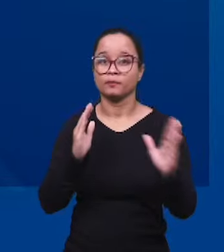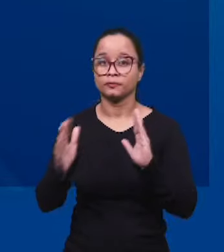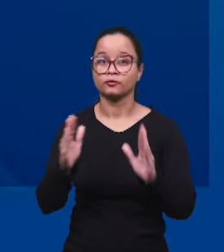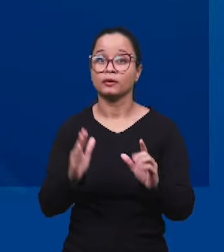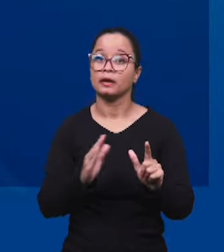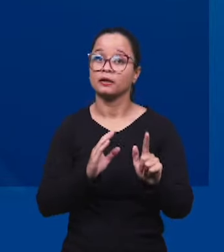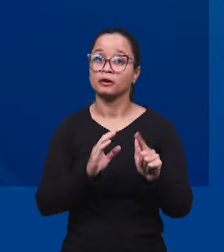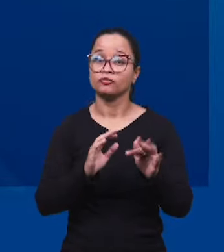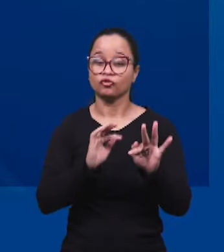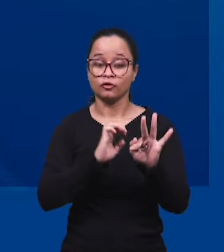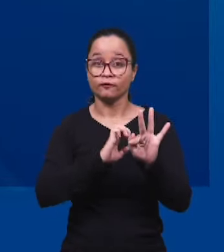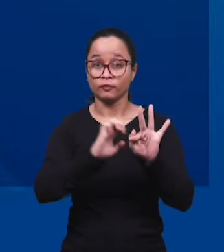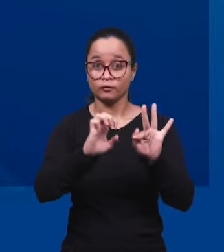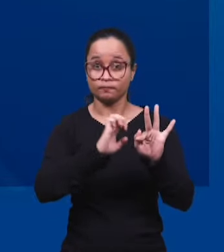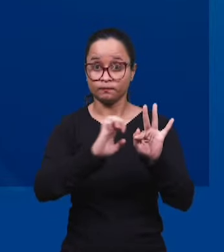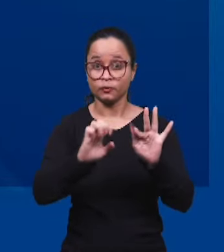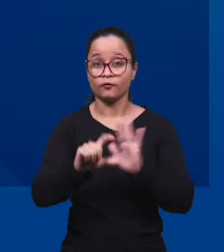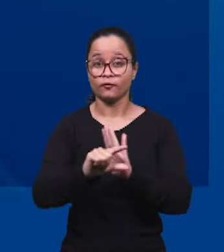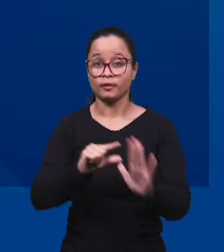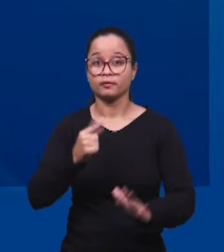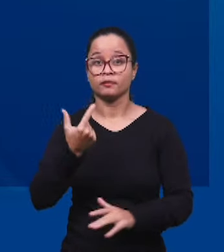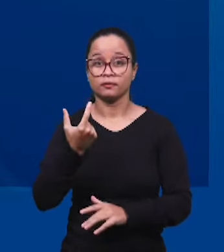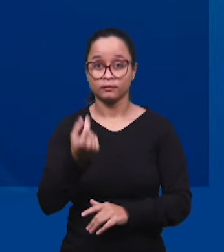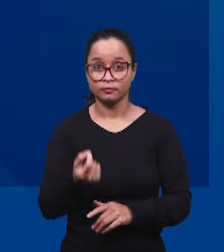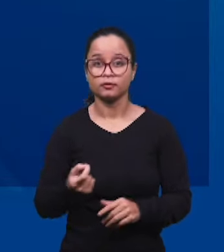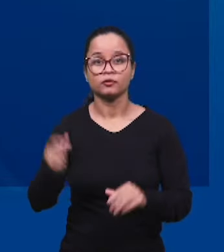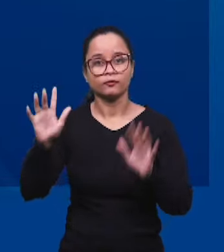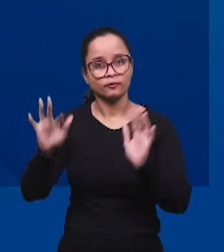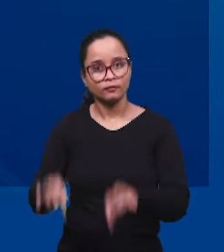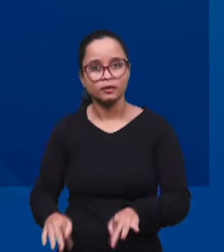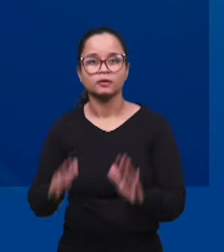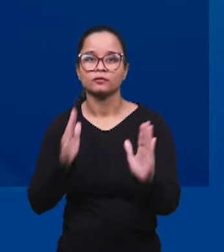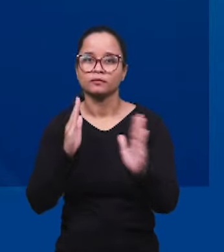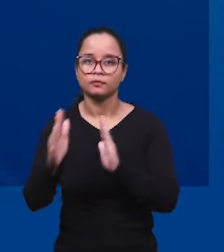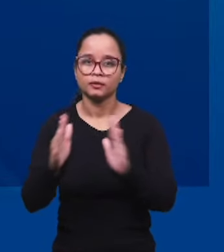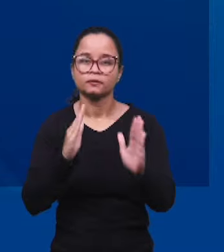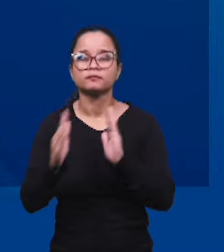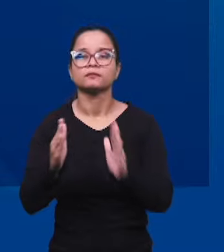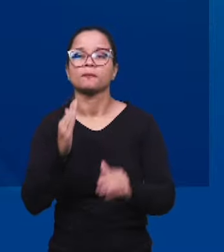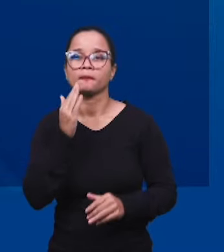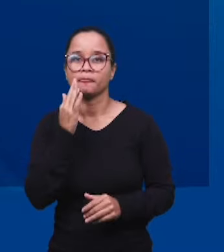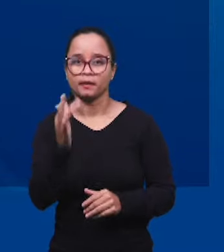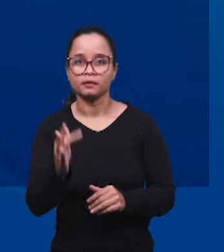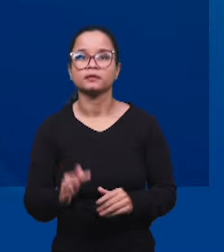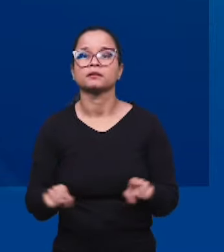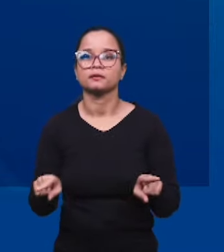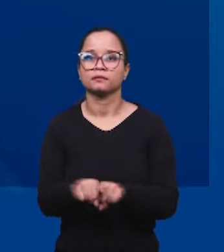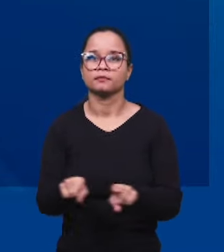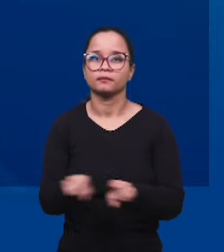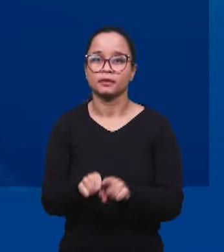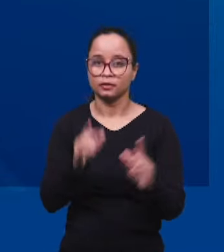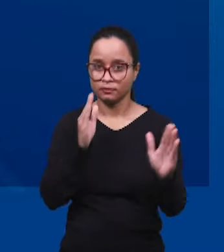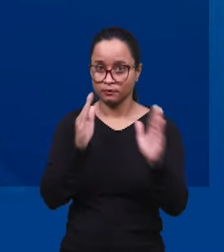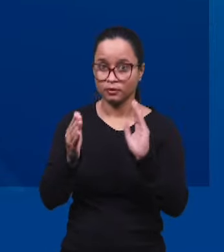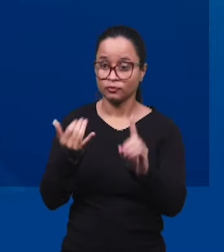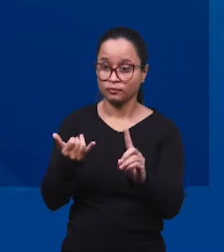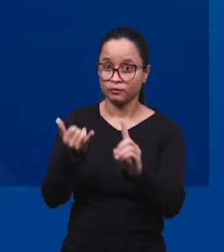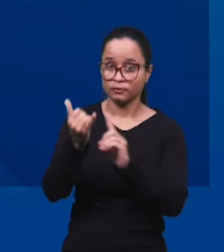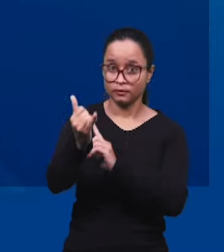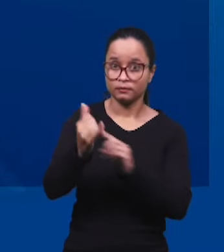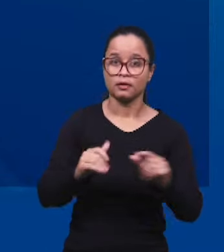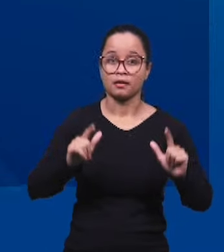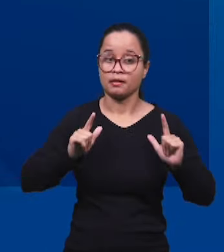20, no final do tempo do breve, no período profético de Laodiceia.